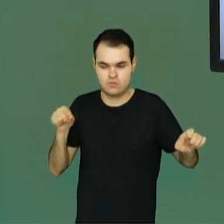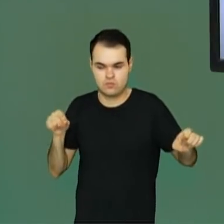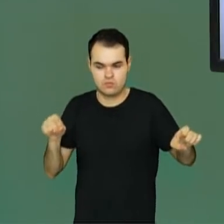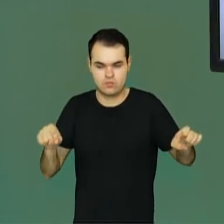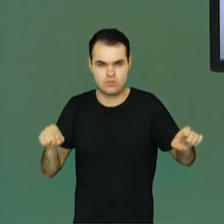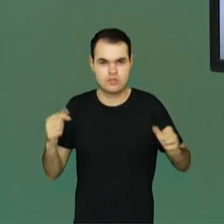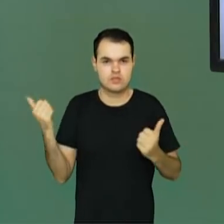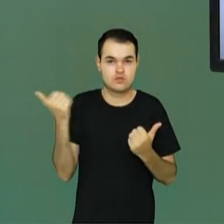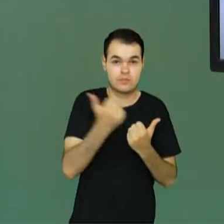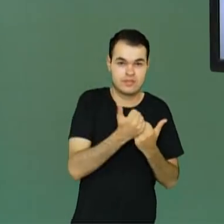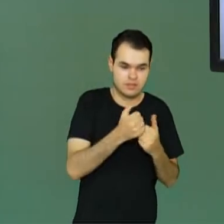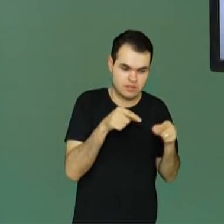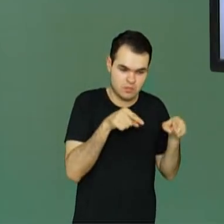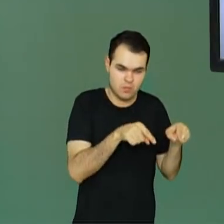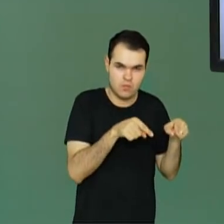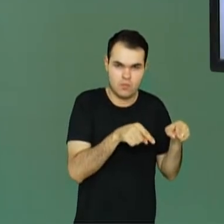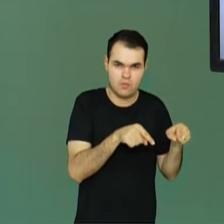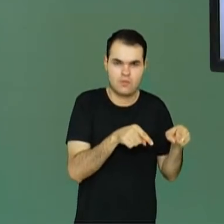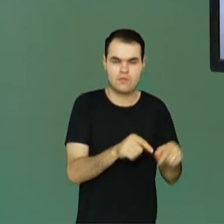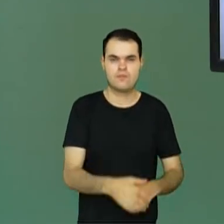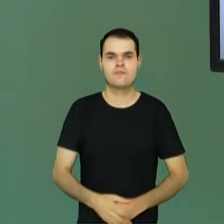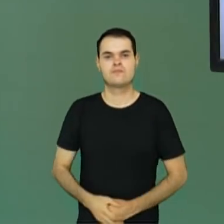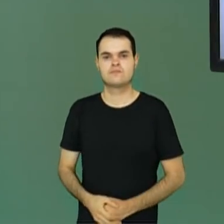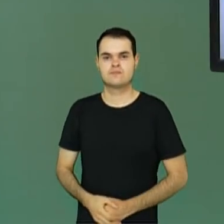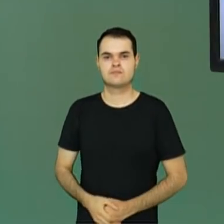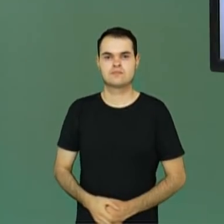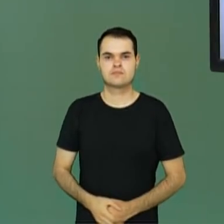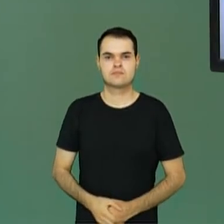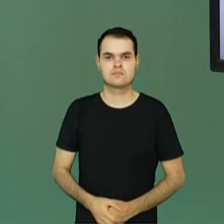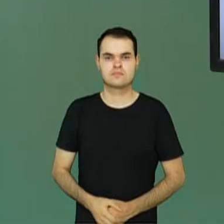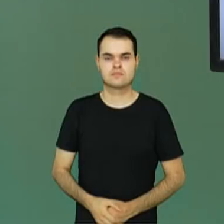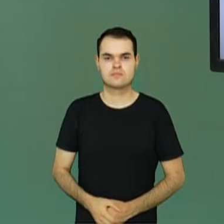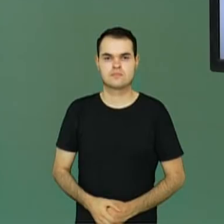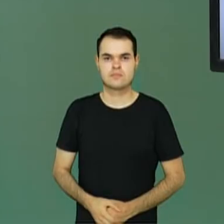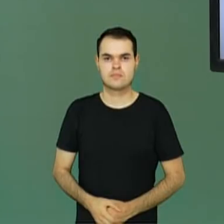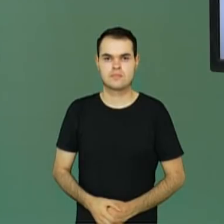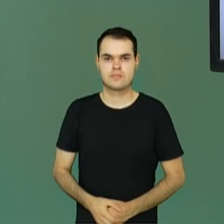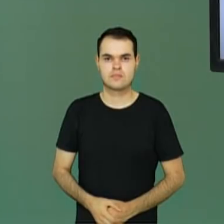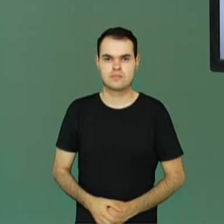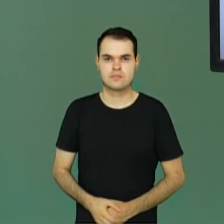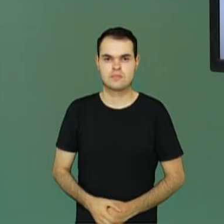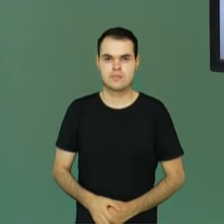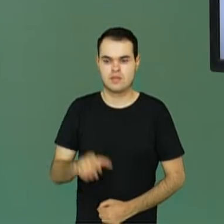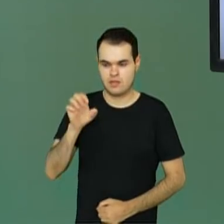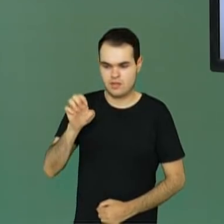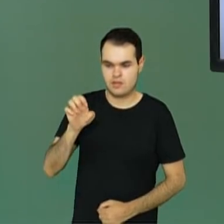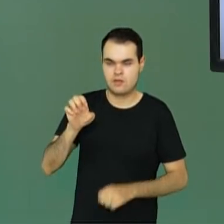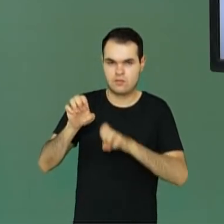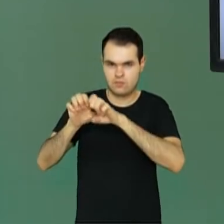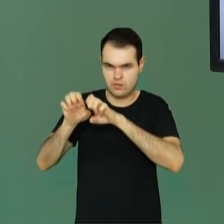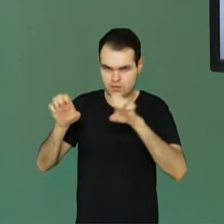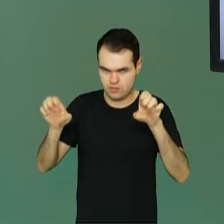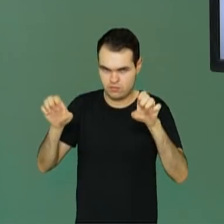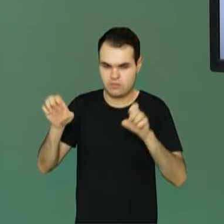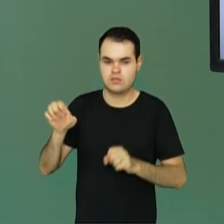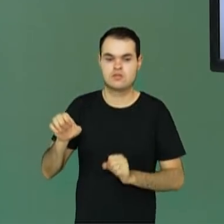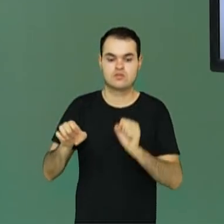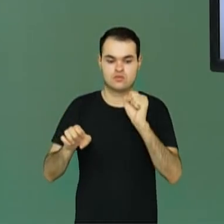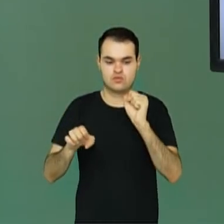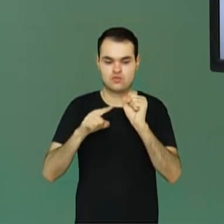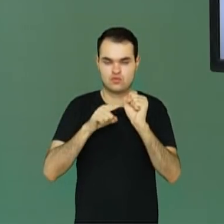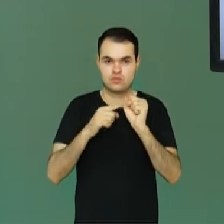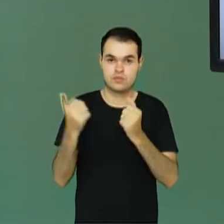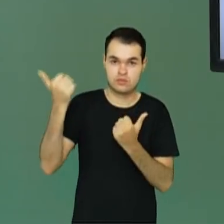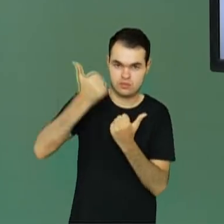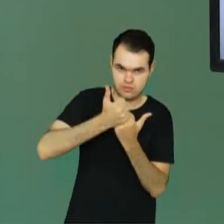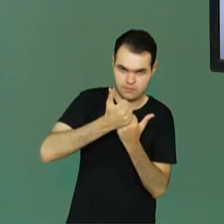de substituição, certo? ES, equação de substituição, beleza? Então, x igual a 5